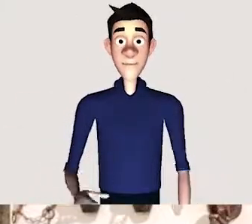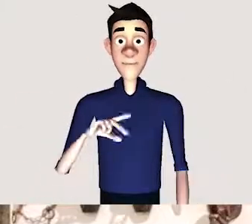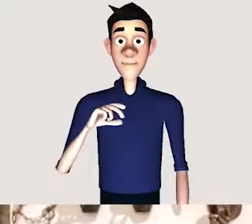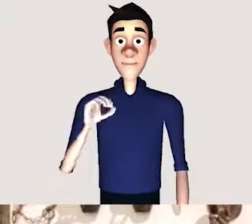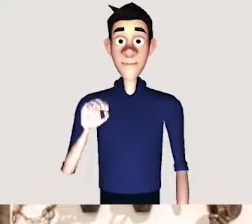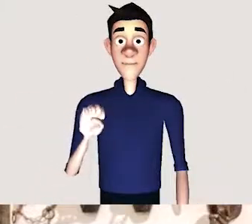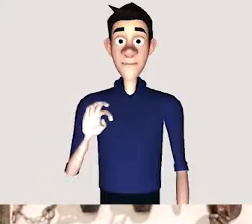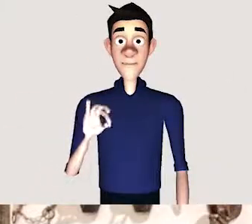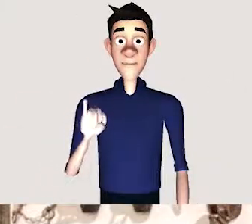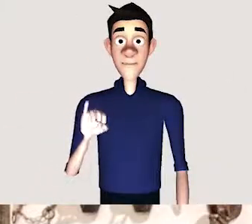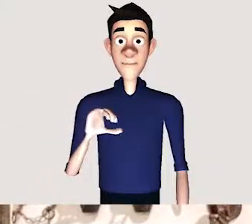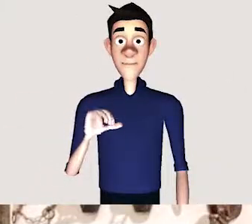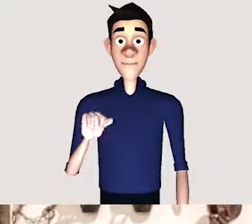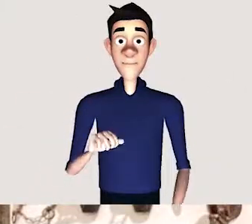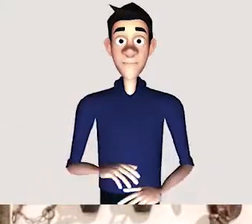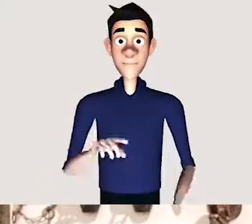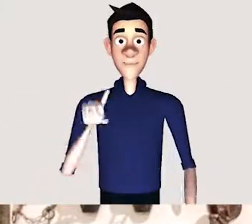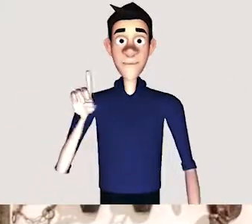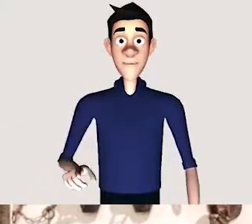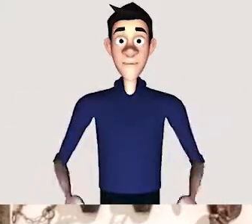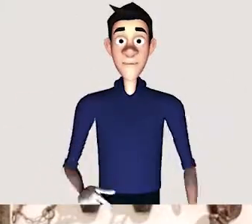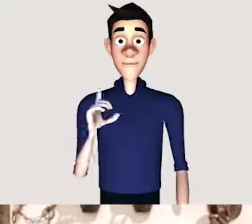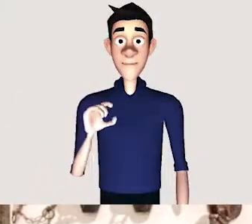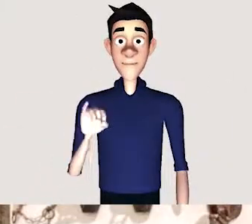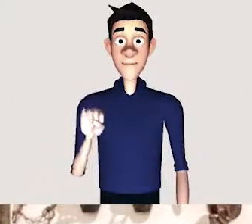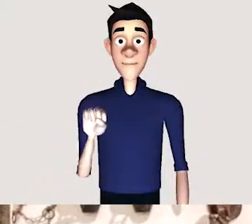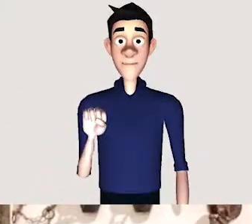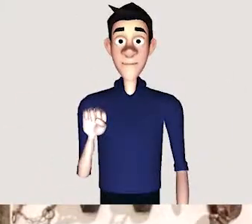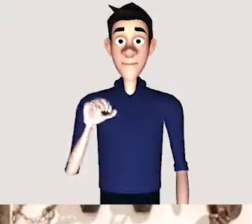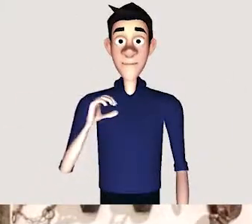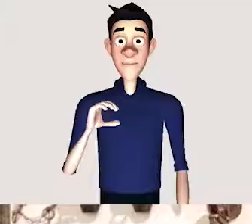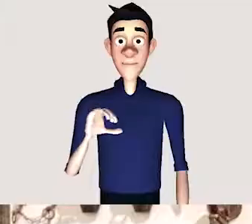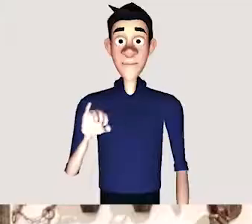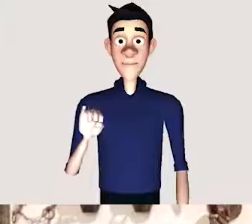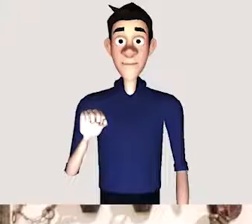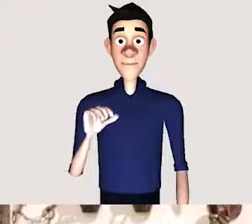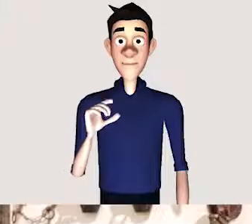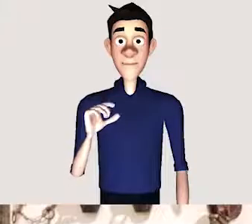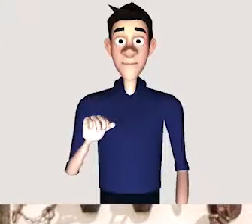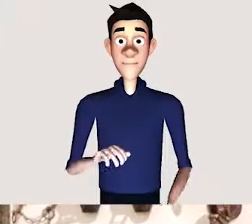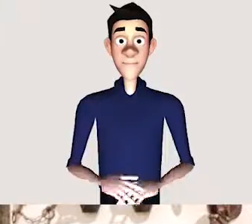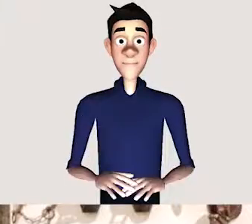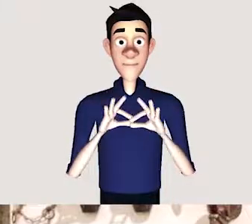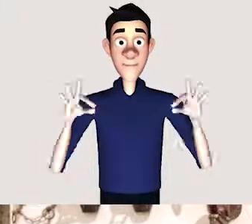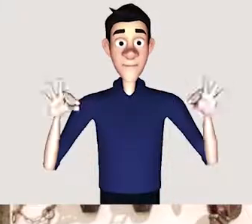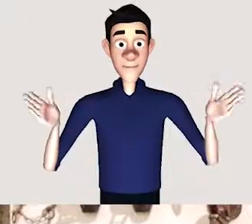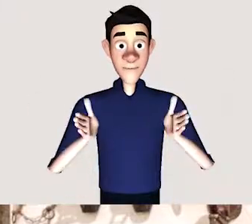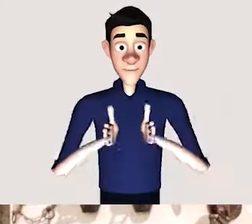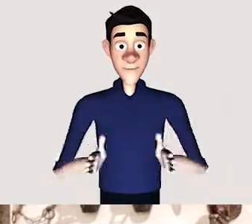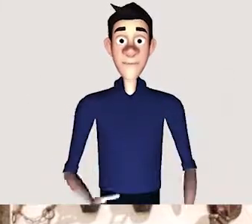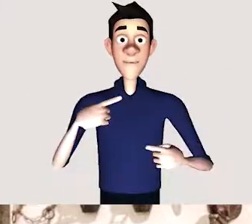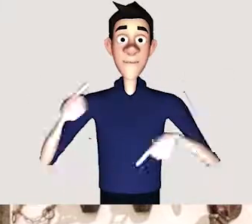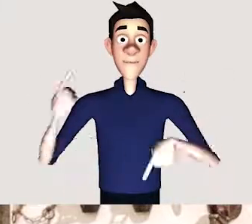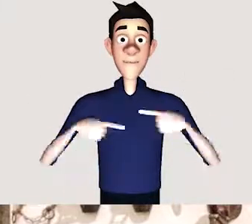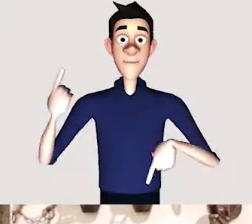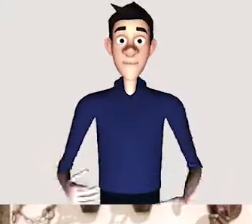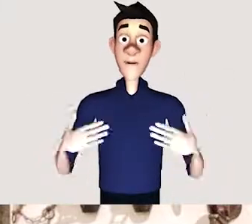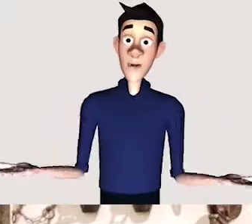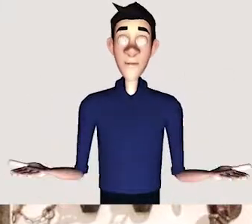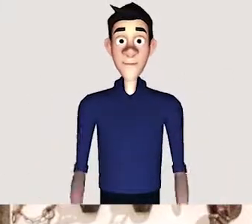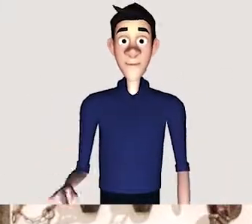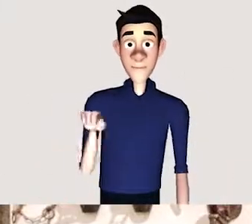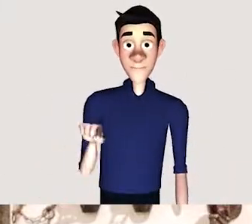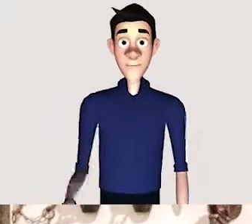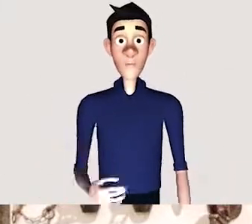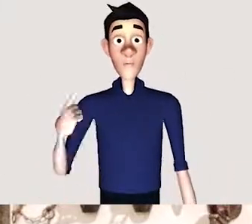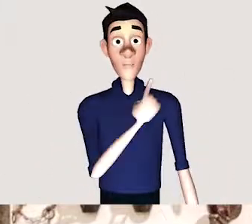não há dúvida de que os museus sejam lugares de memória, mas também são lugares de esquecimento. Nós não podemos ter ingenuidade quando lidamos